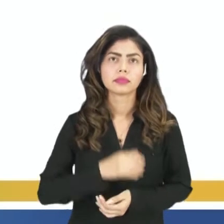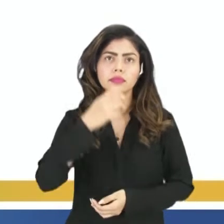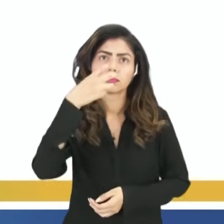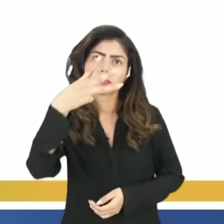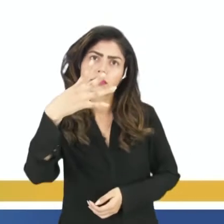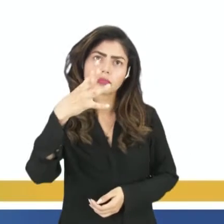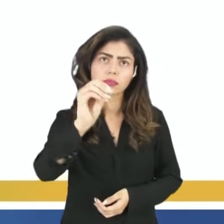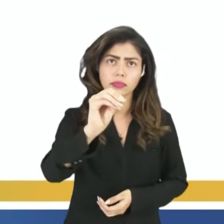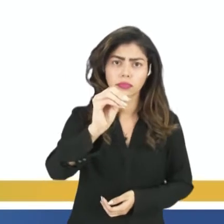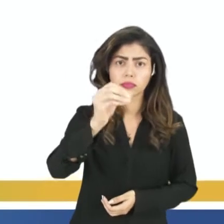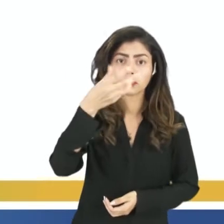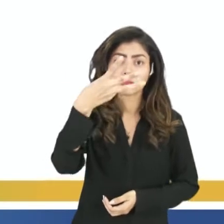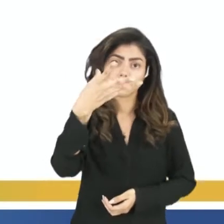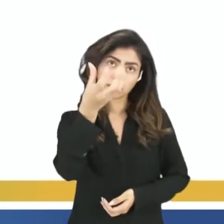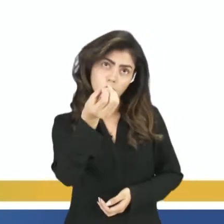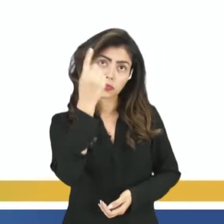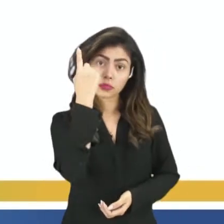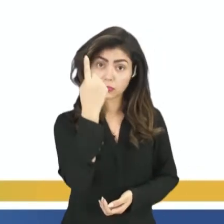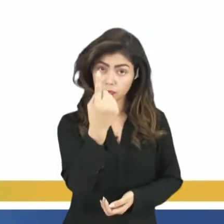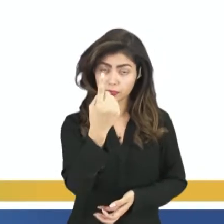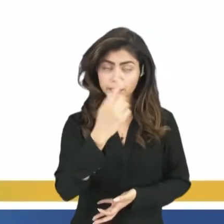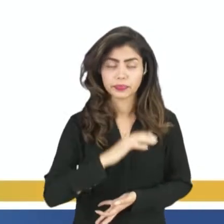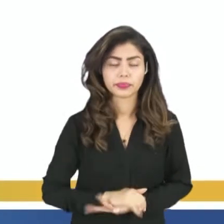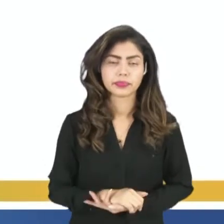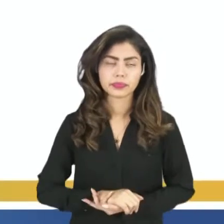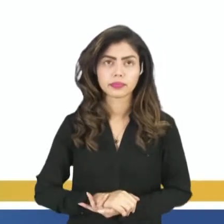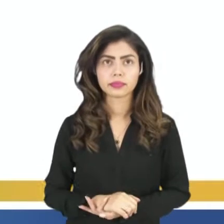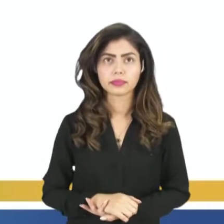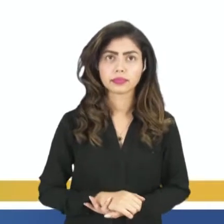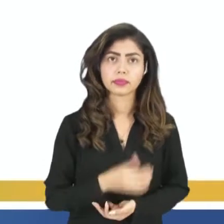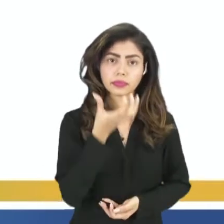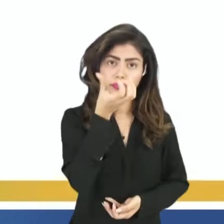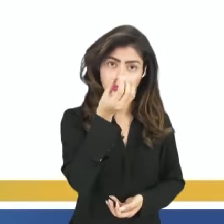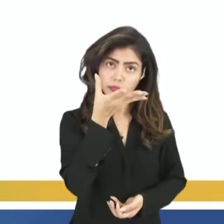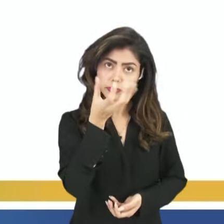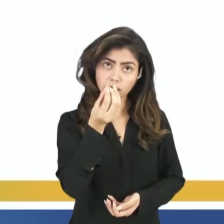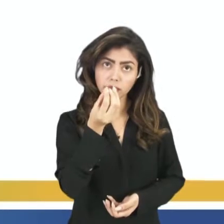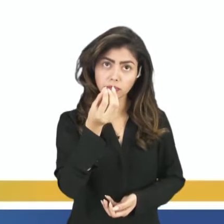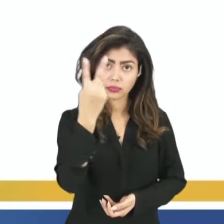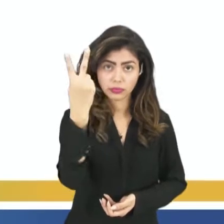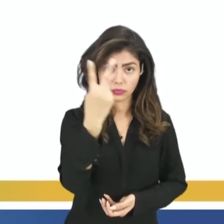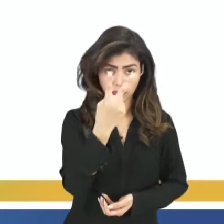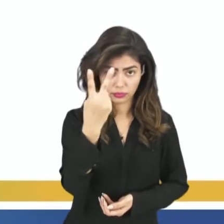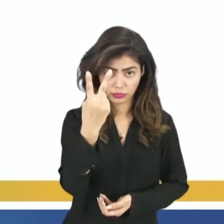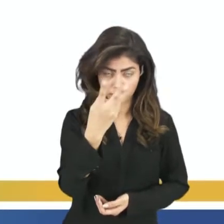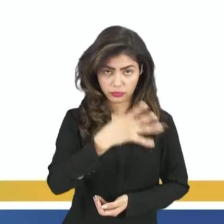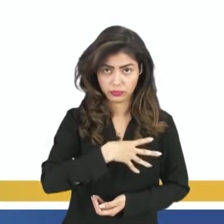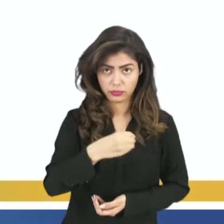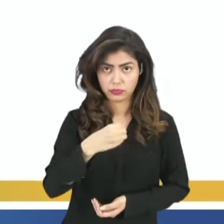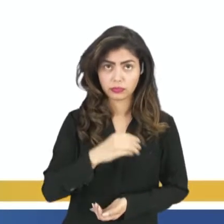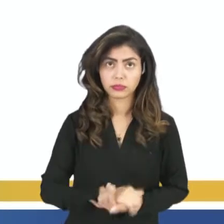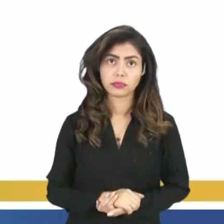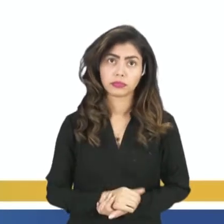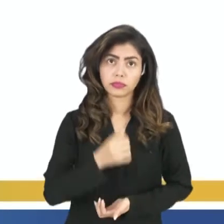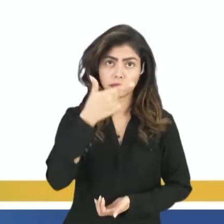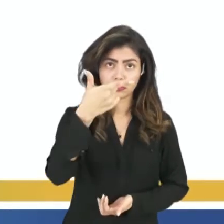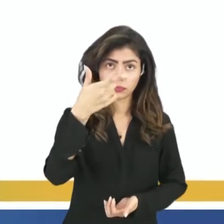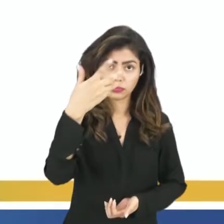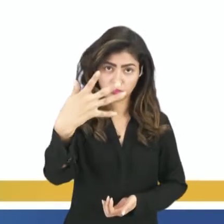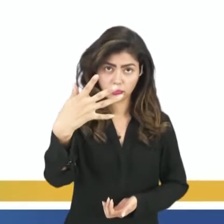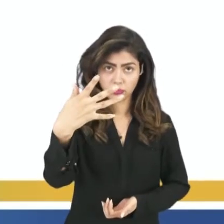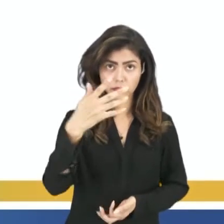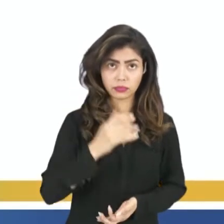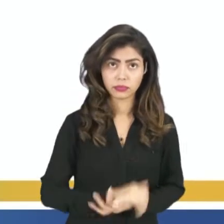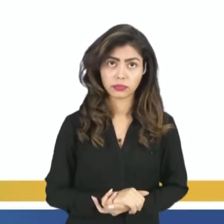36 pessoas tinham apenas um filho. 60 pessoas da empresa tinham 2 filhos.